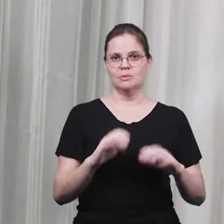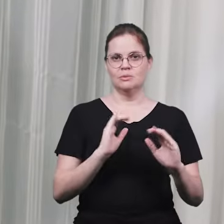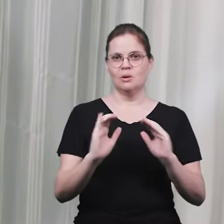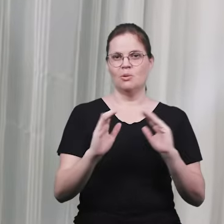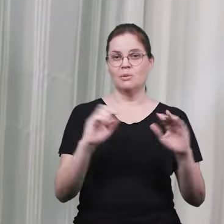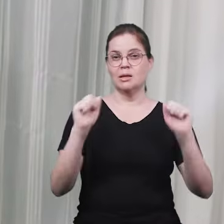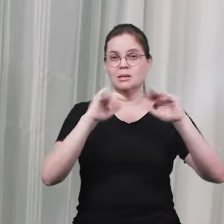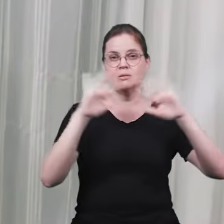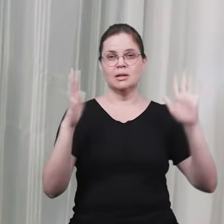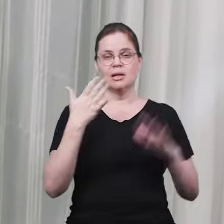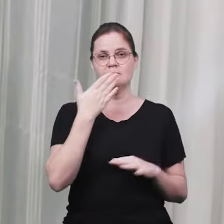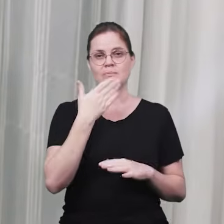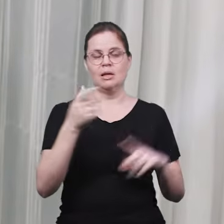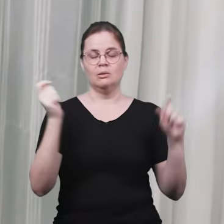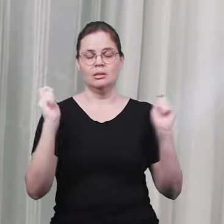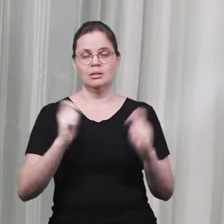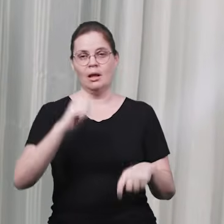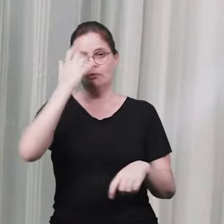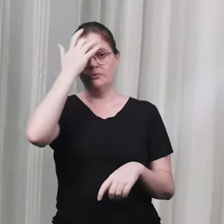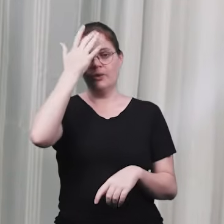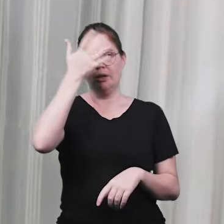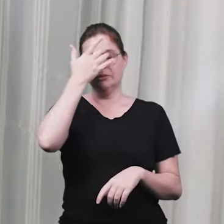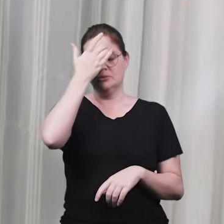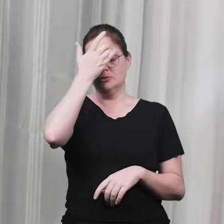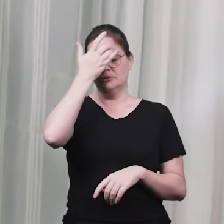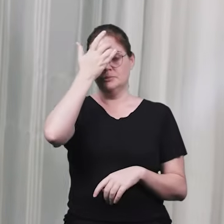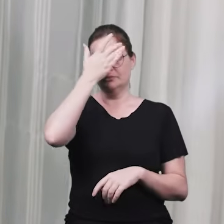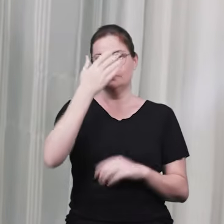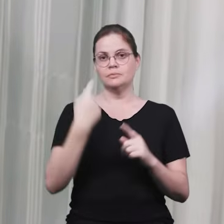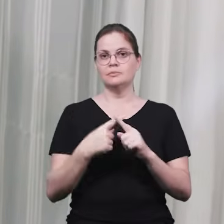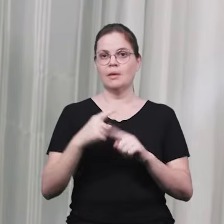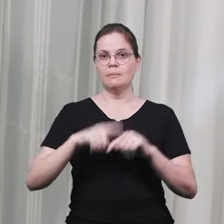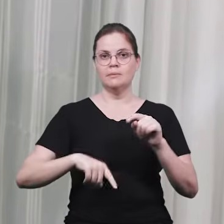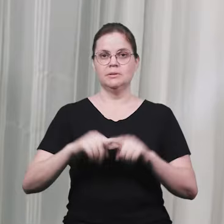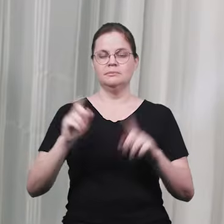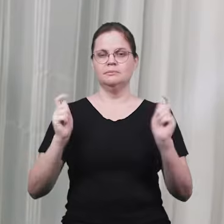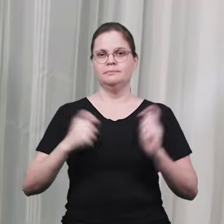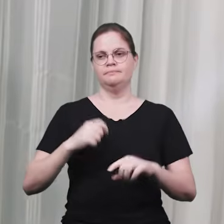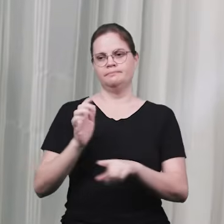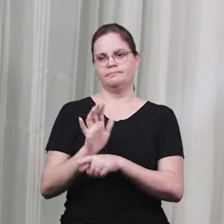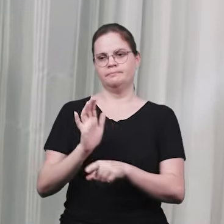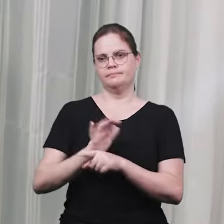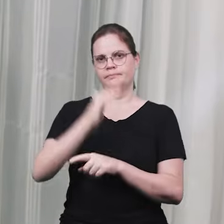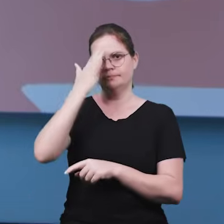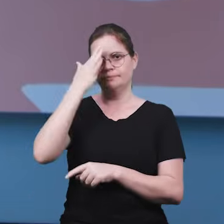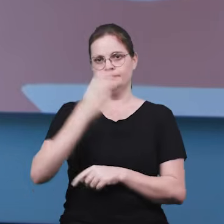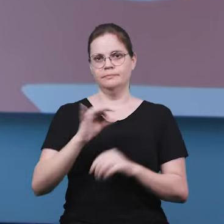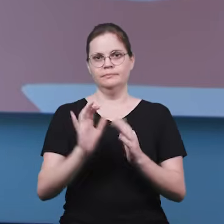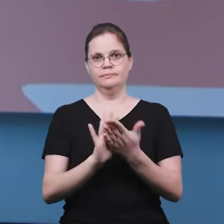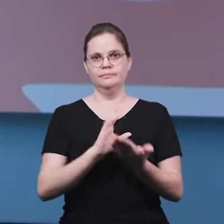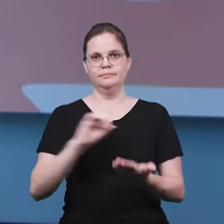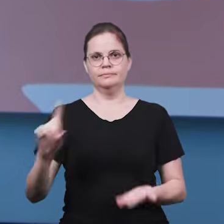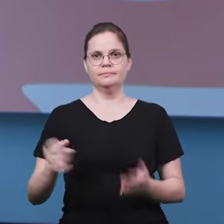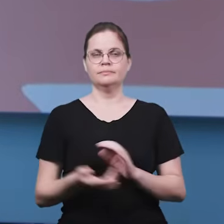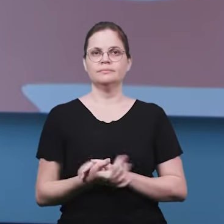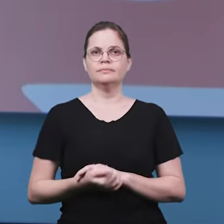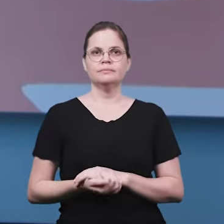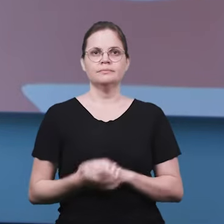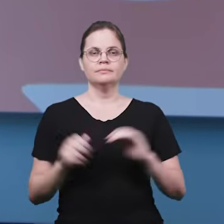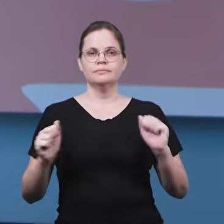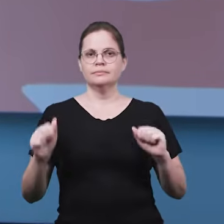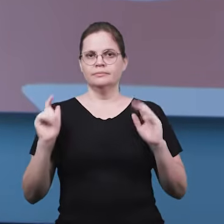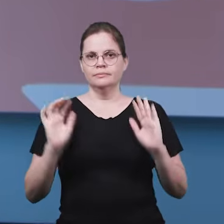clara, para ela vai facilitar. Então, são recursos que facilitam a compreensão da palavra de Deus. Que bênção, Miriam!